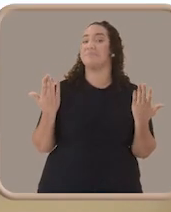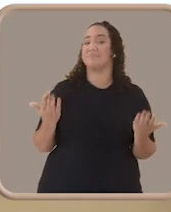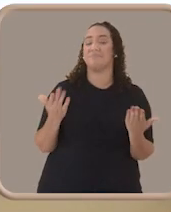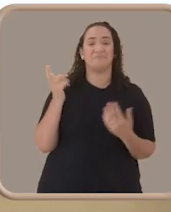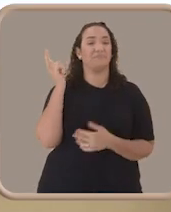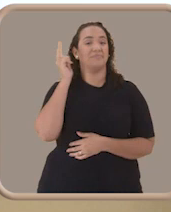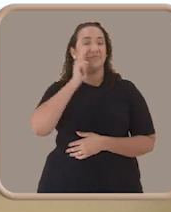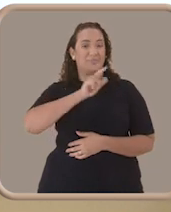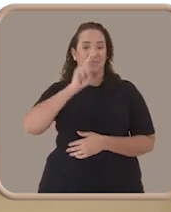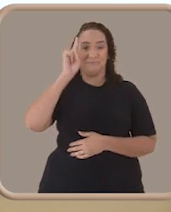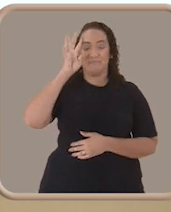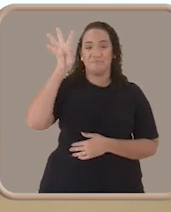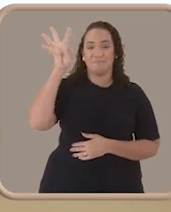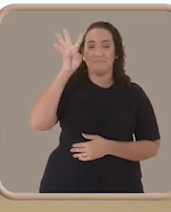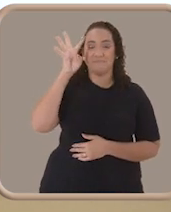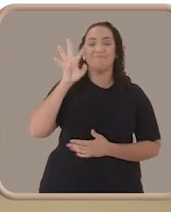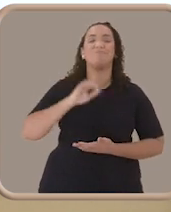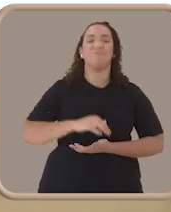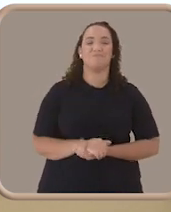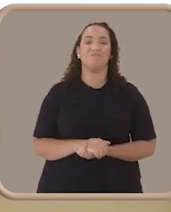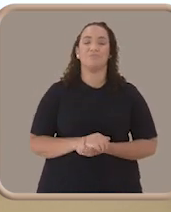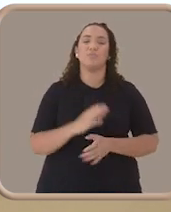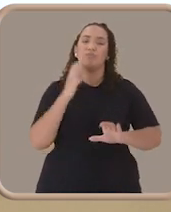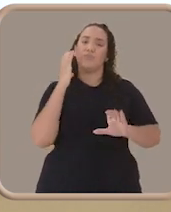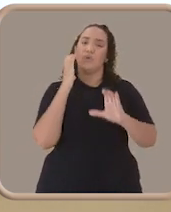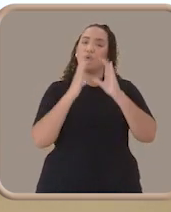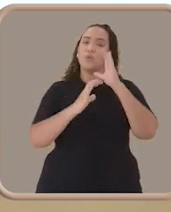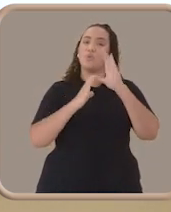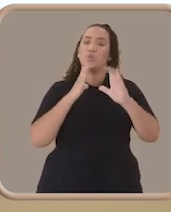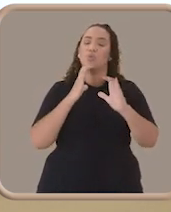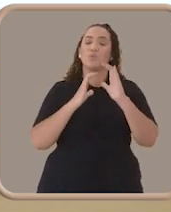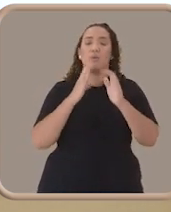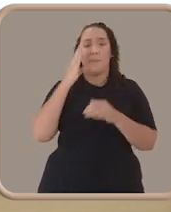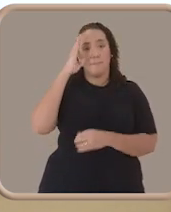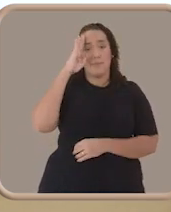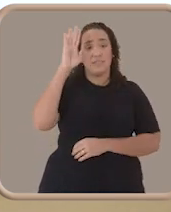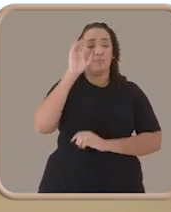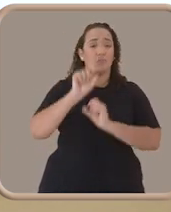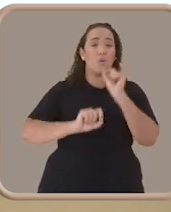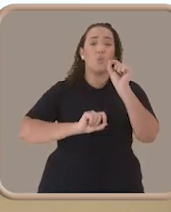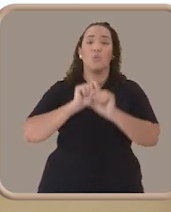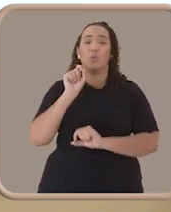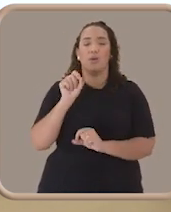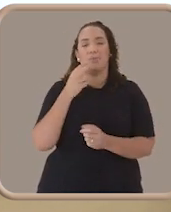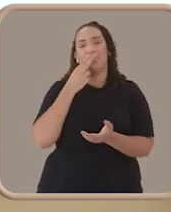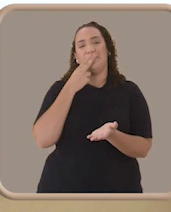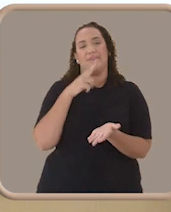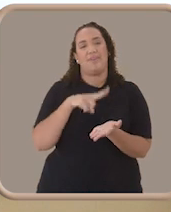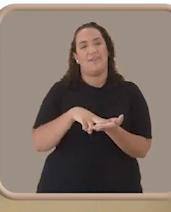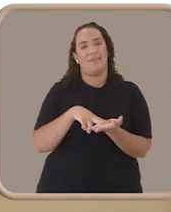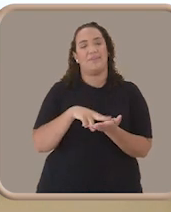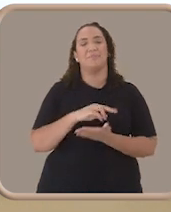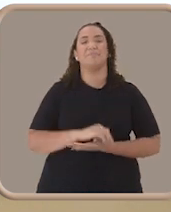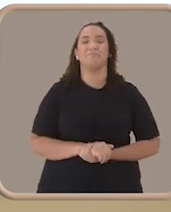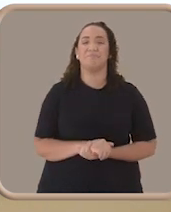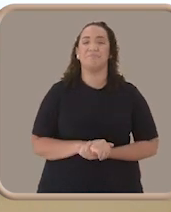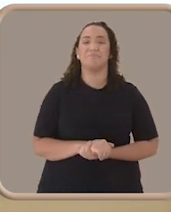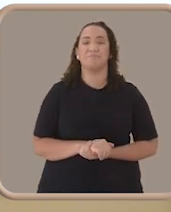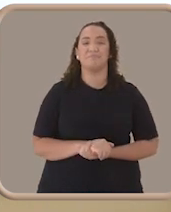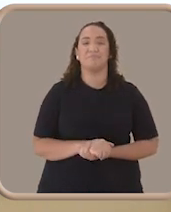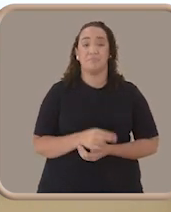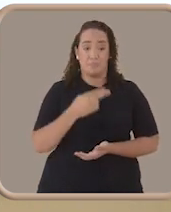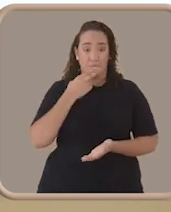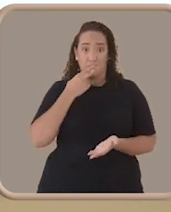Conseguiu pensar? A comunicação era feita principalmente através das cartas. Elas